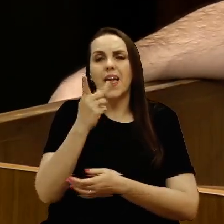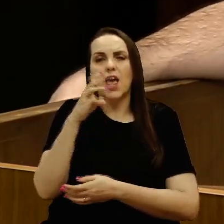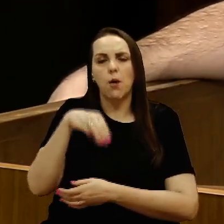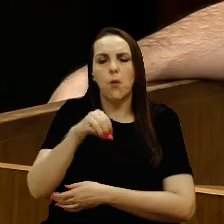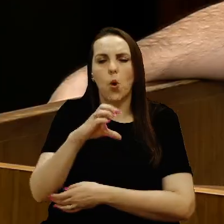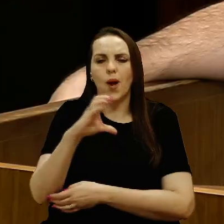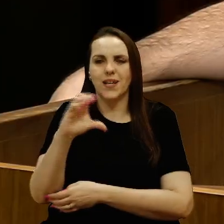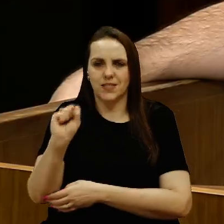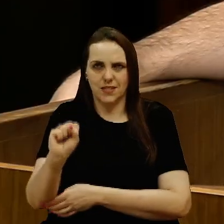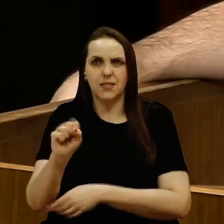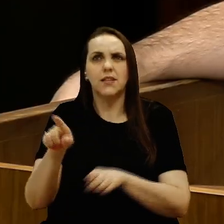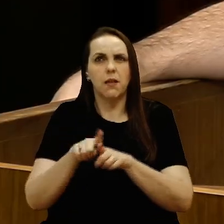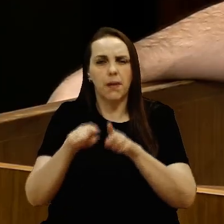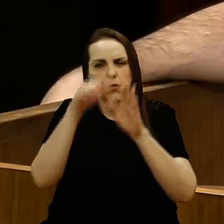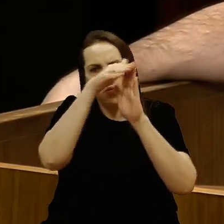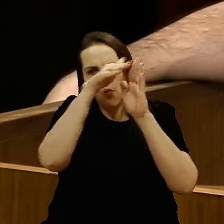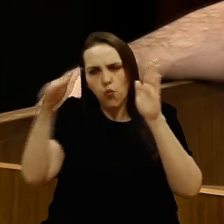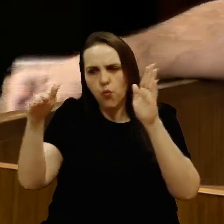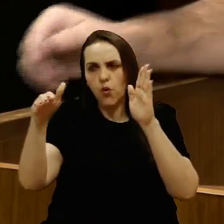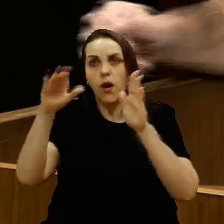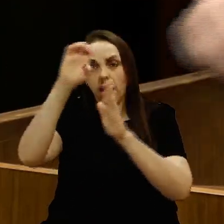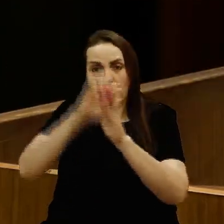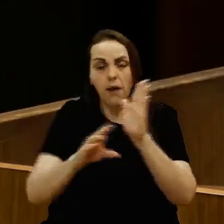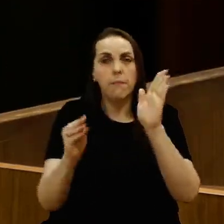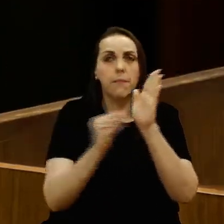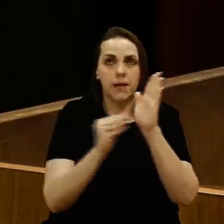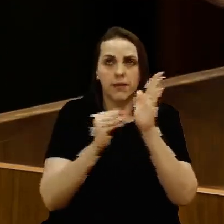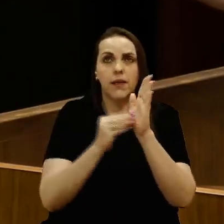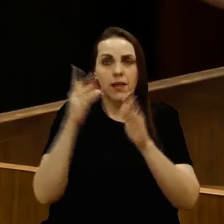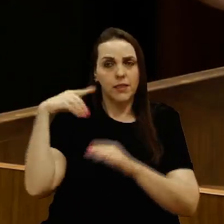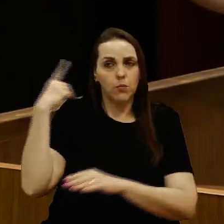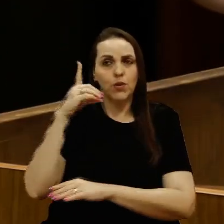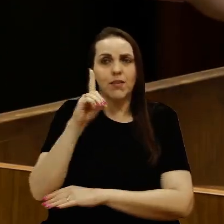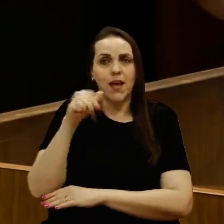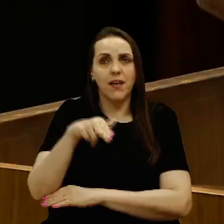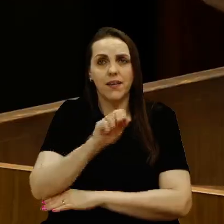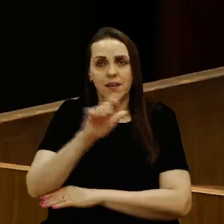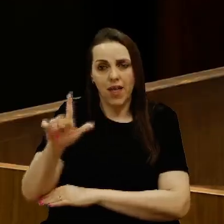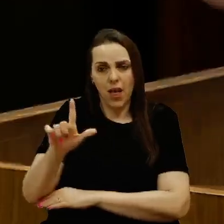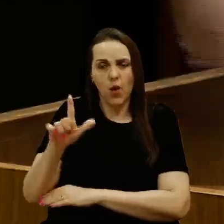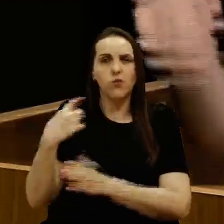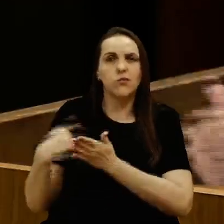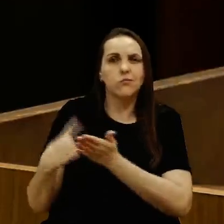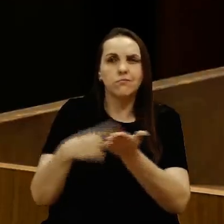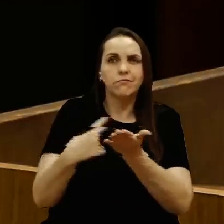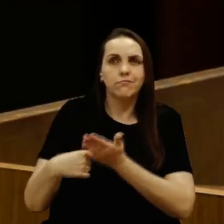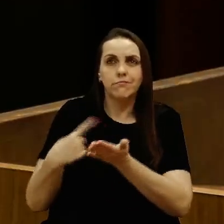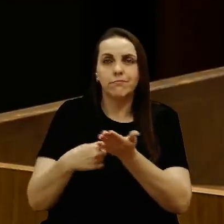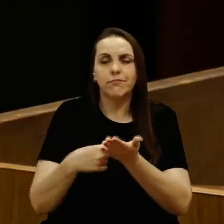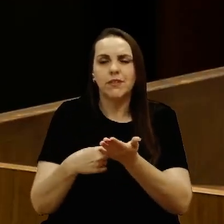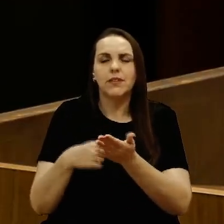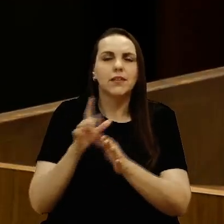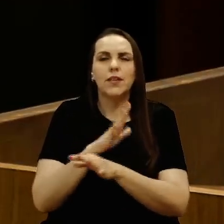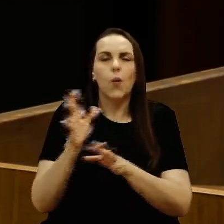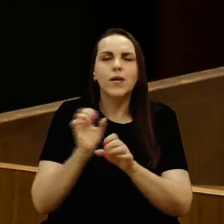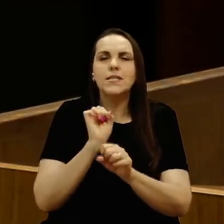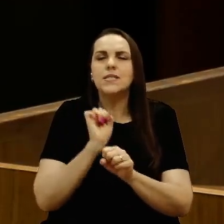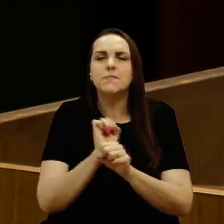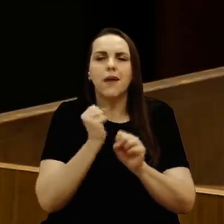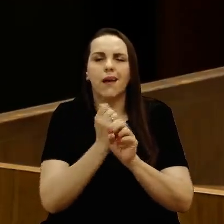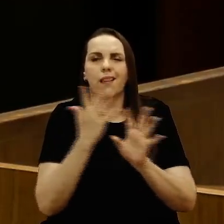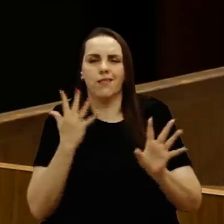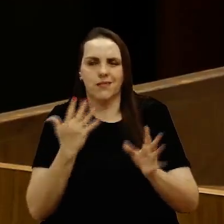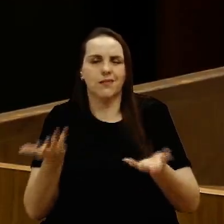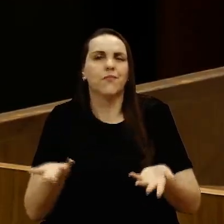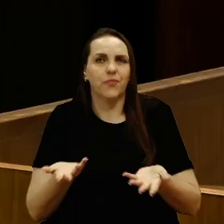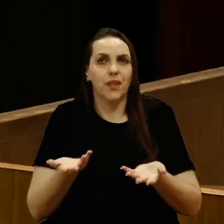EMOX com uma emenda parlamentar do deputado Daniel. Já estamos em tratativa de outros, a vereadora adotar uma lista de espera. Então, eu convido aos senhores e às senhoras a adotarem